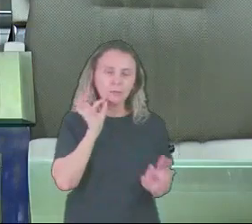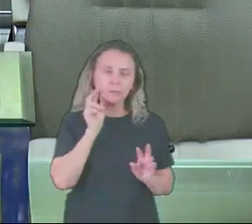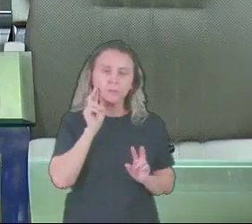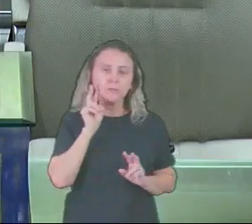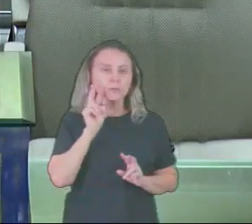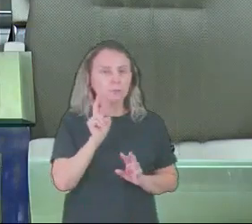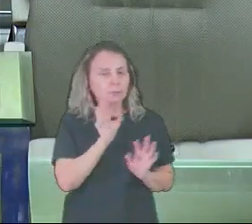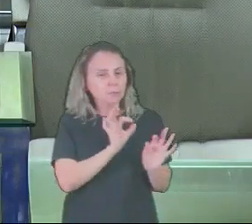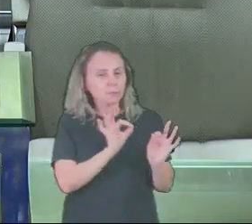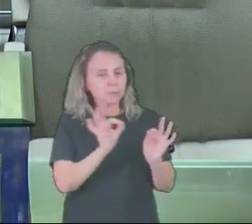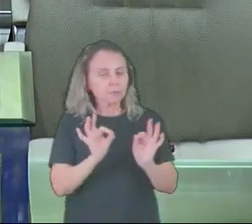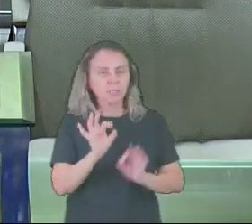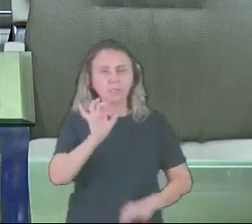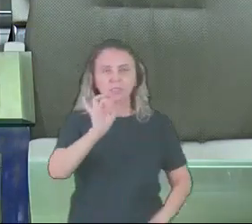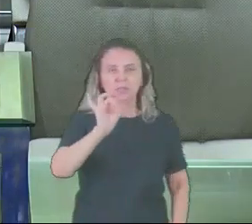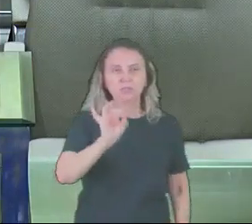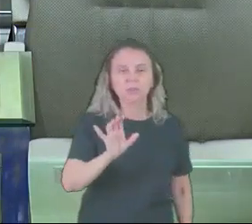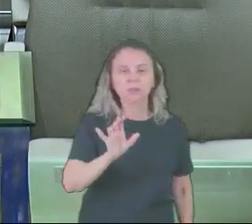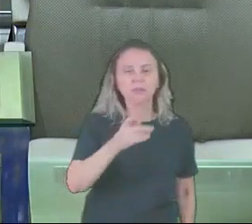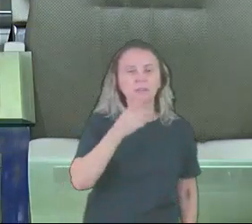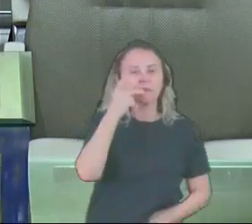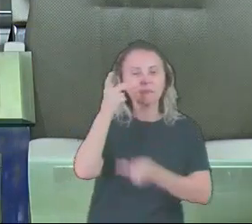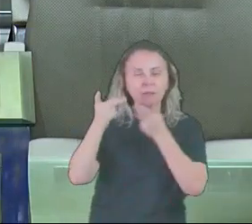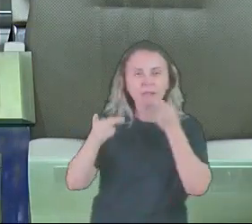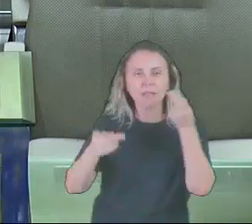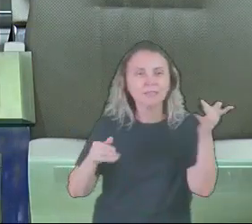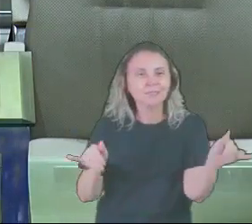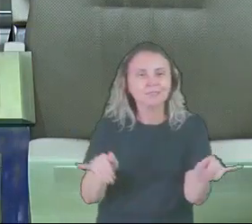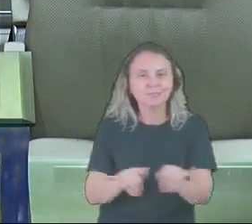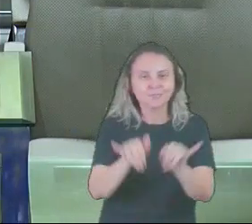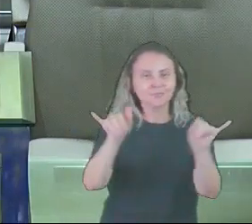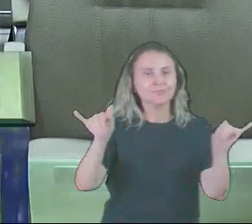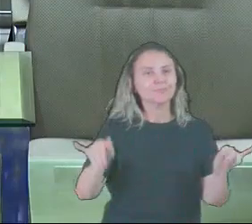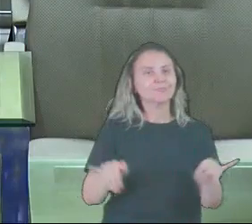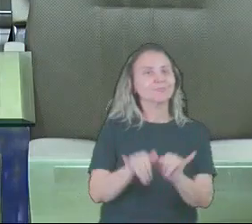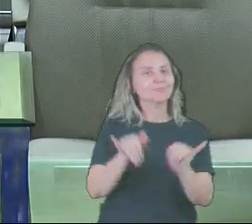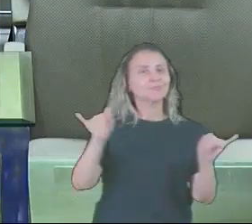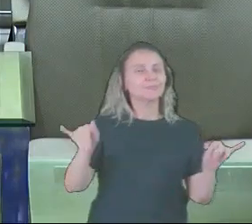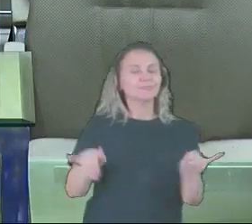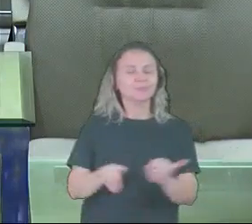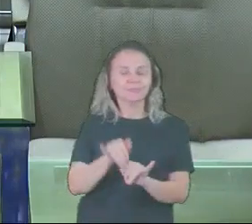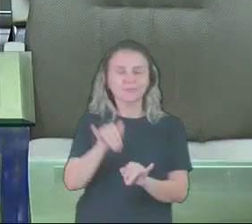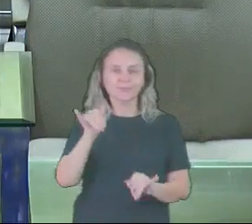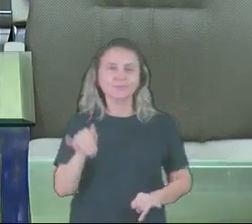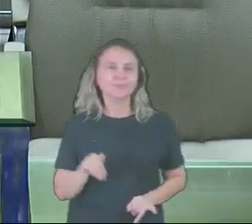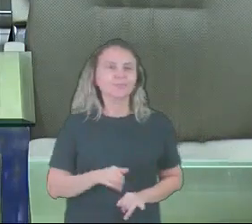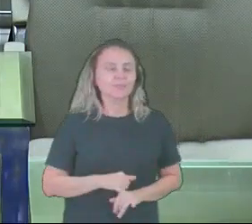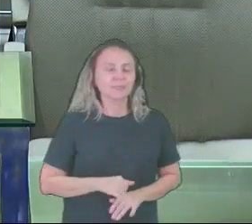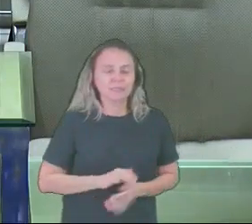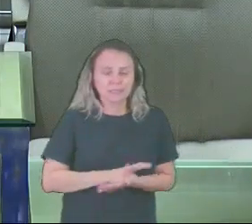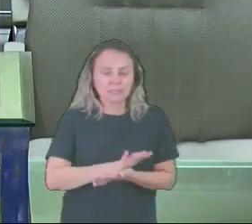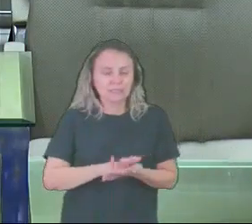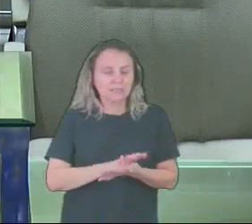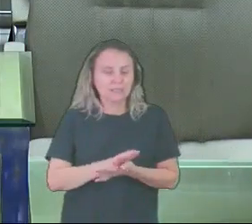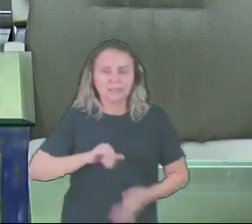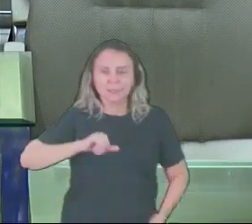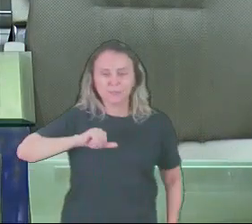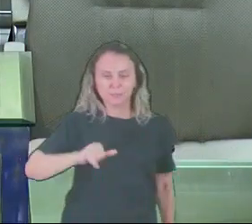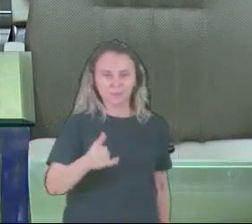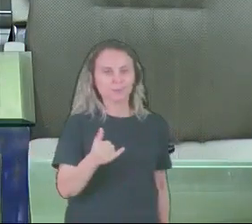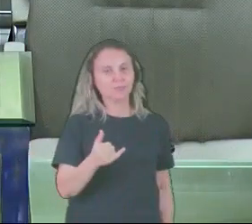é só conversa fora irmãos não se aproveita quase que nada de